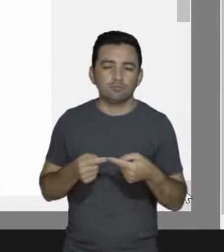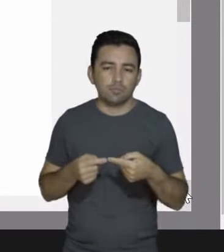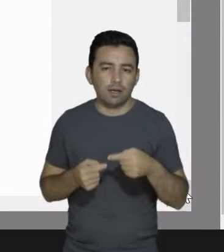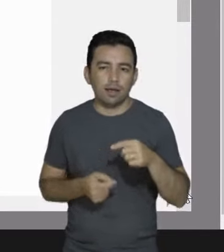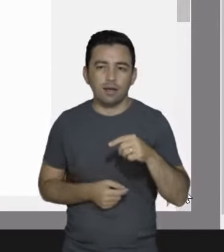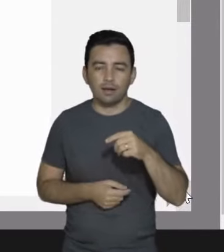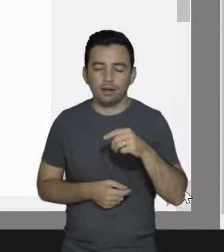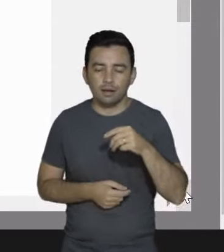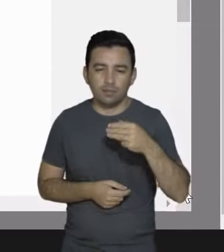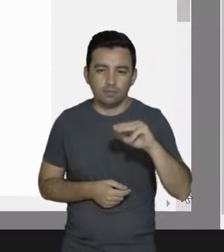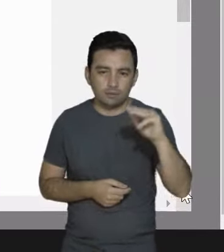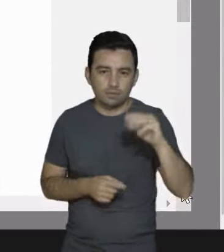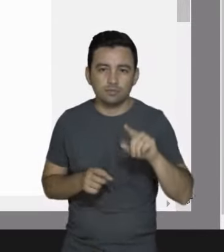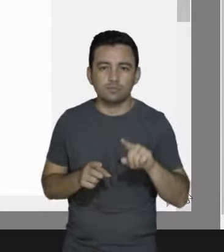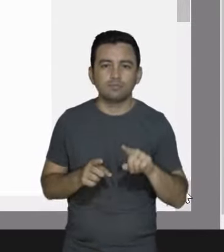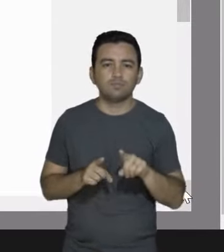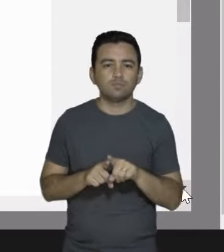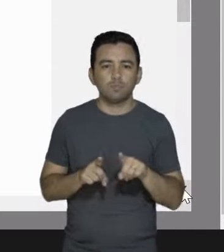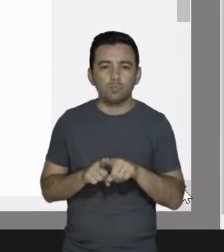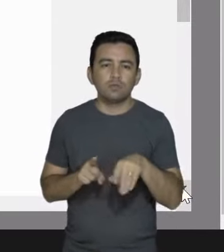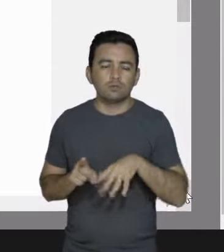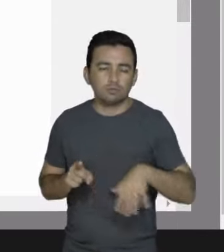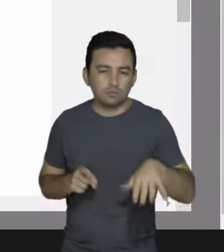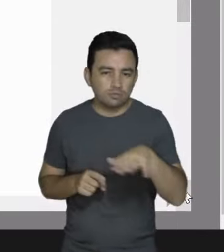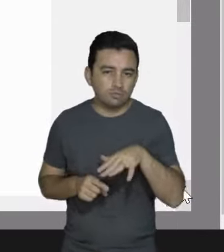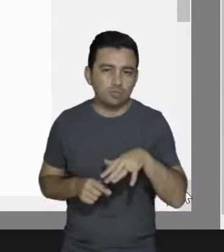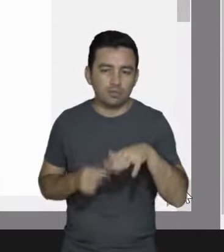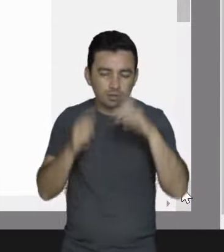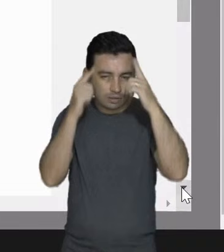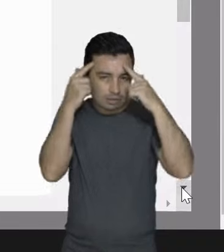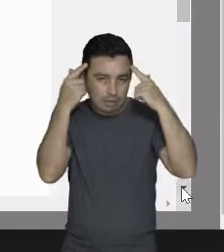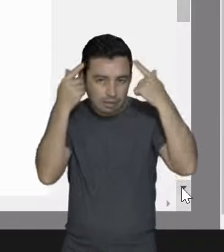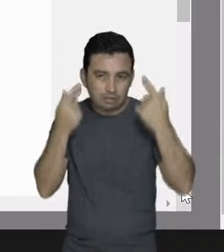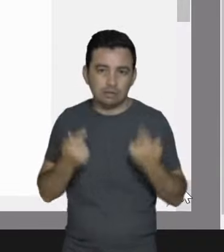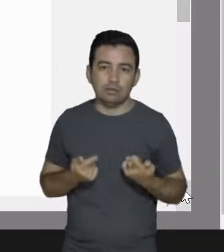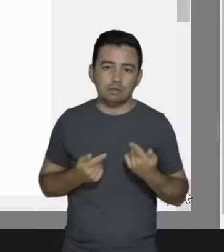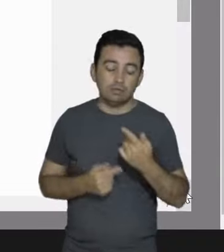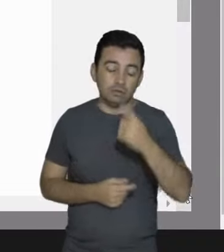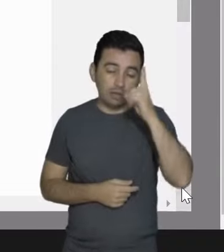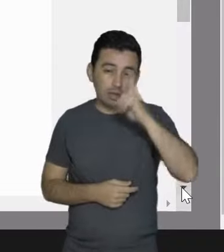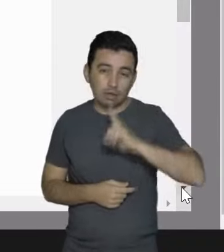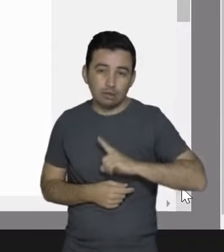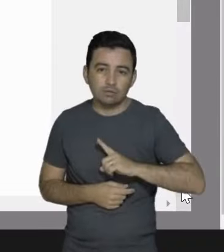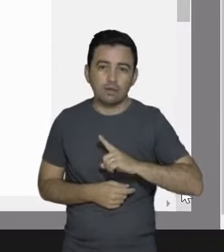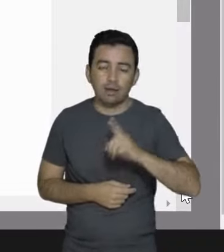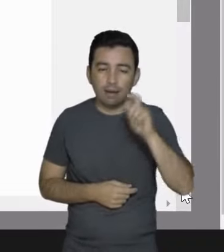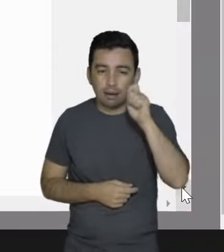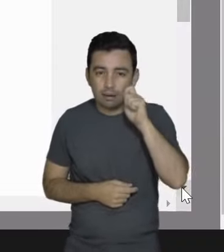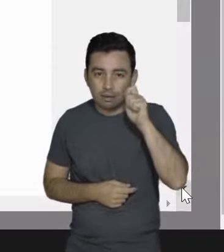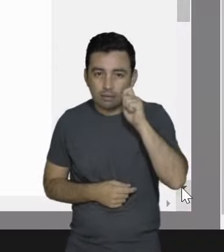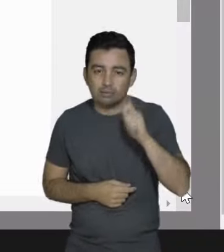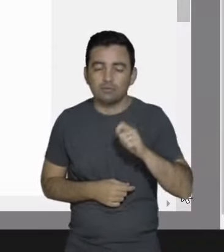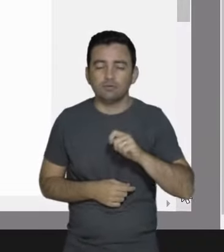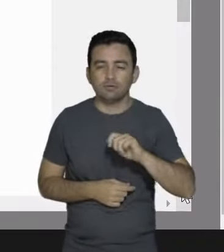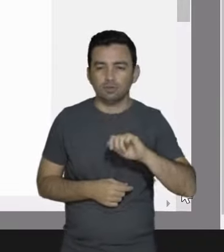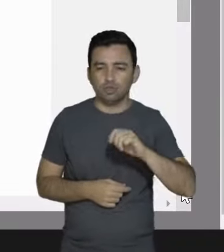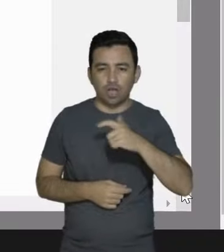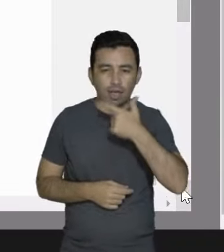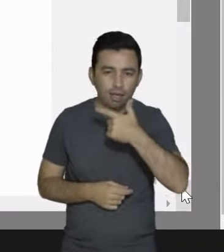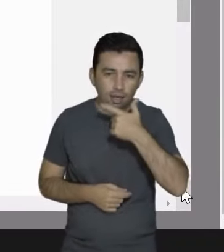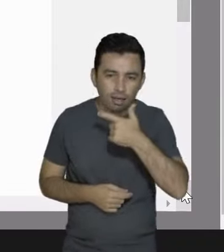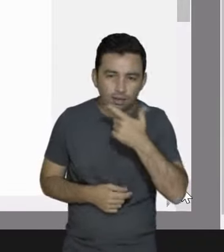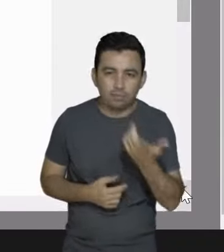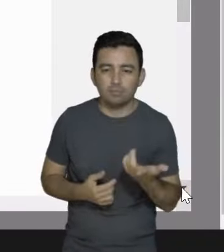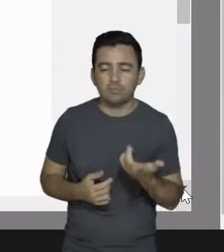Deputado Neu de sareta Deputado Júlio Garcia Deputado ivanats deve tá dando na campagnolo Deputado Jerry Comper Deputado